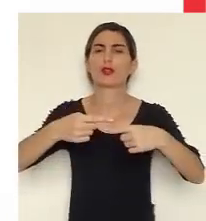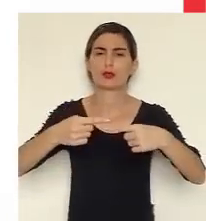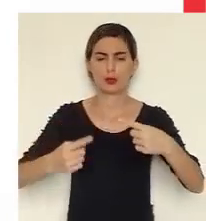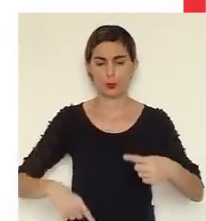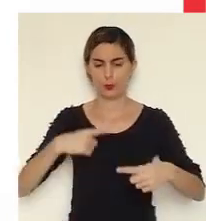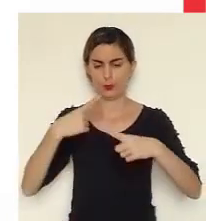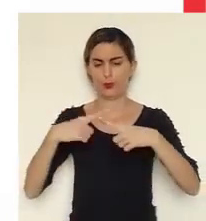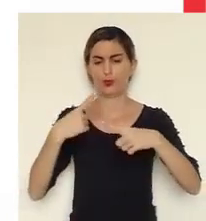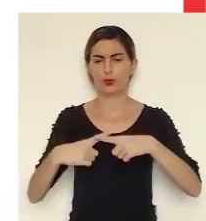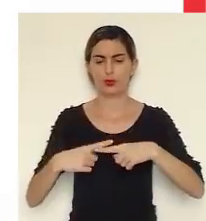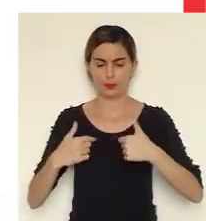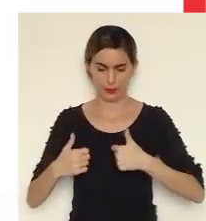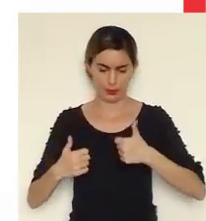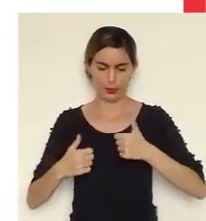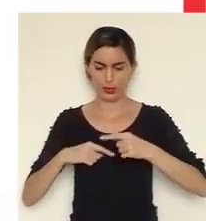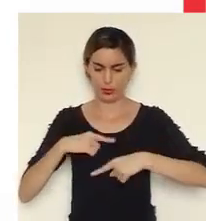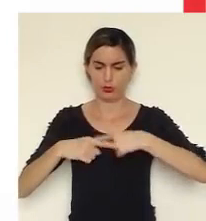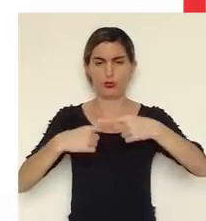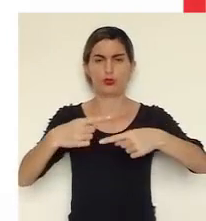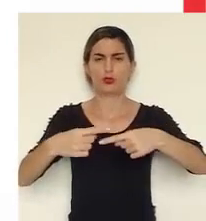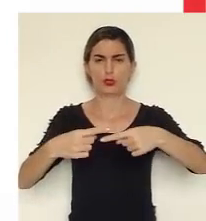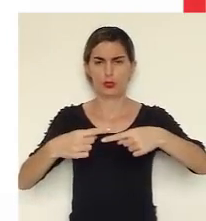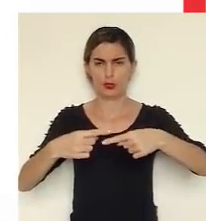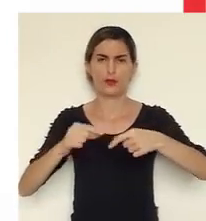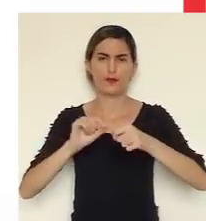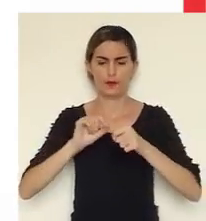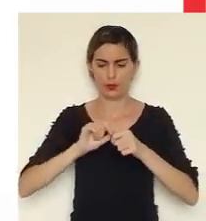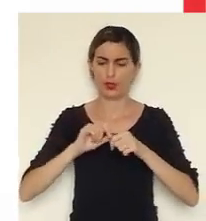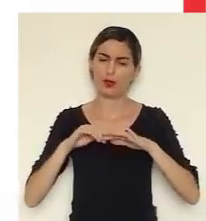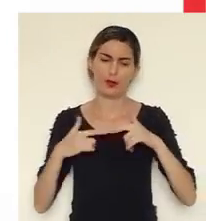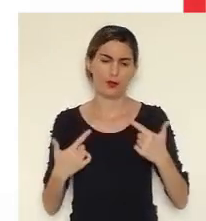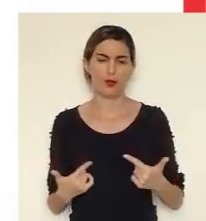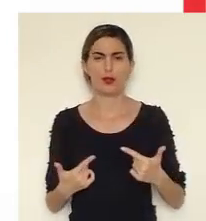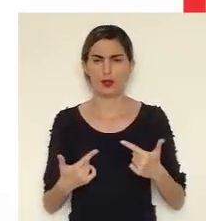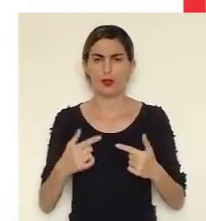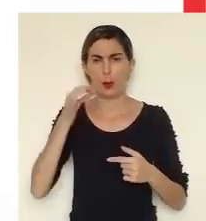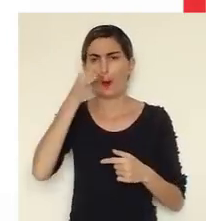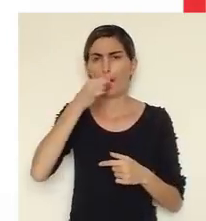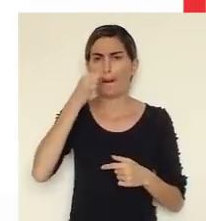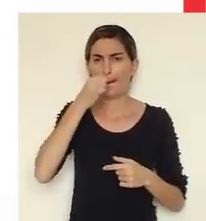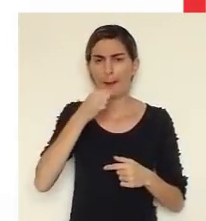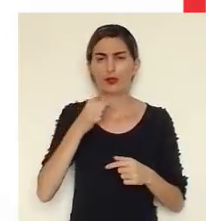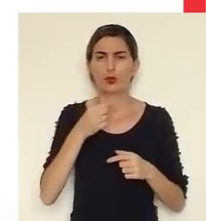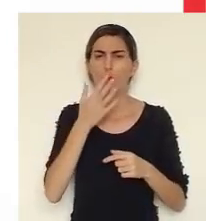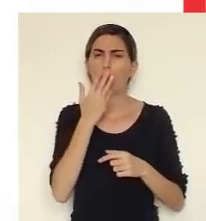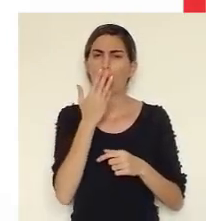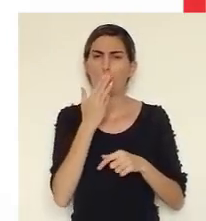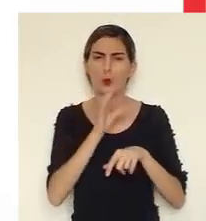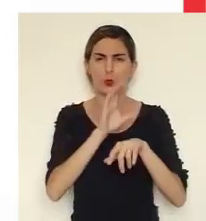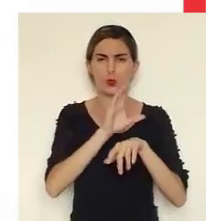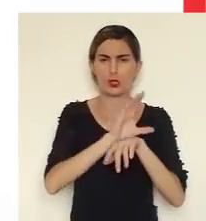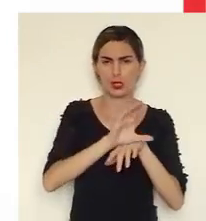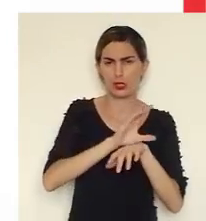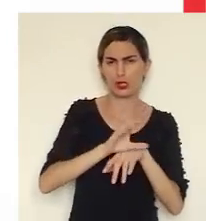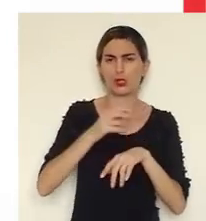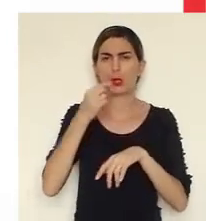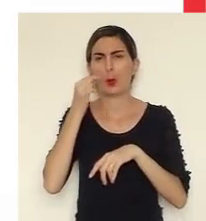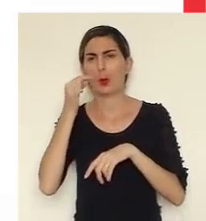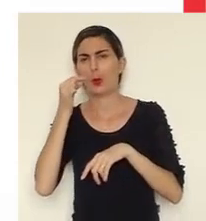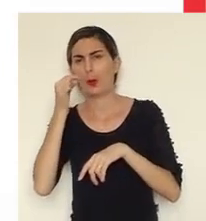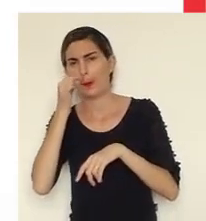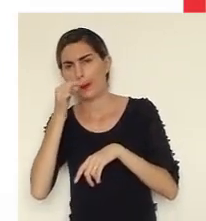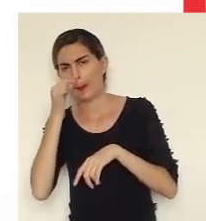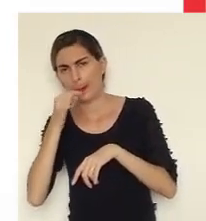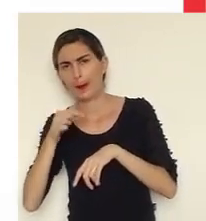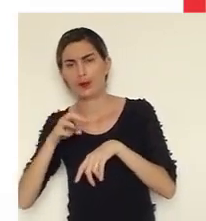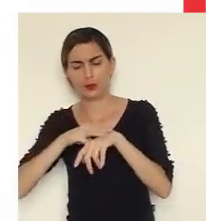geração, porque essa geração ela foi gerada, lógico, pelo rato de cor cinzento e pelo rato